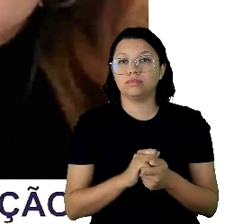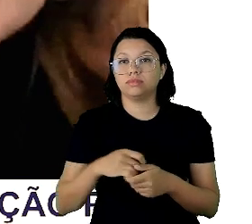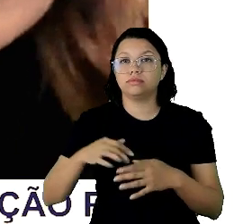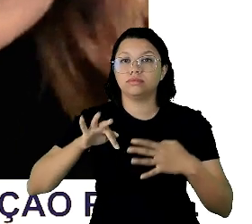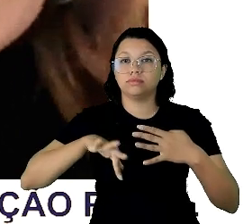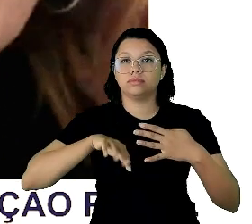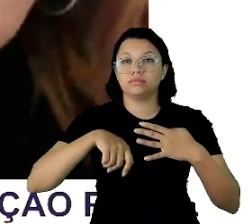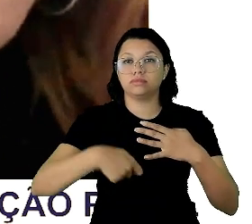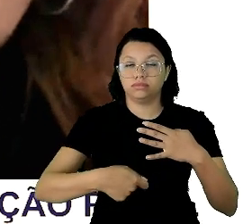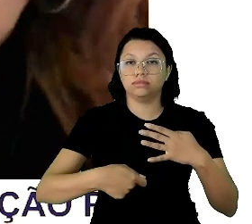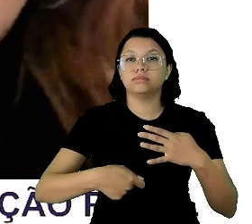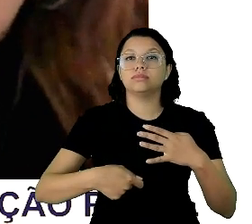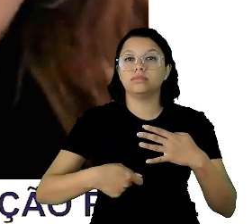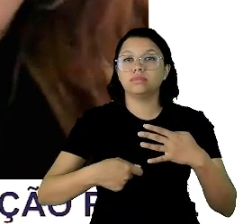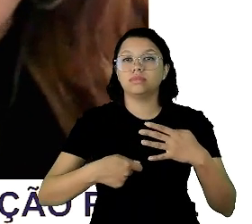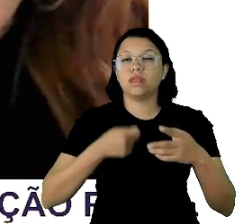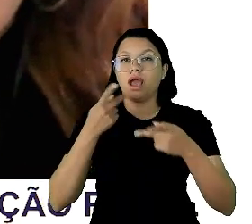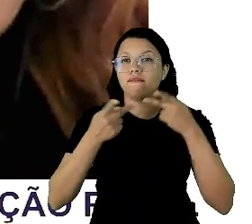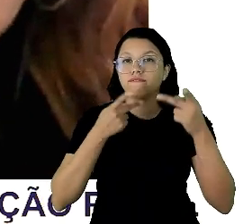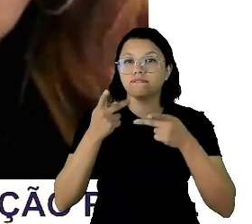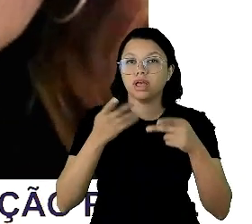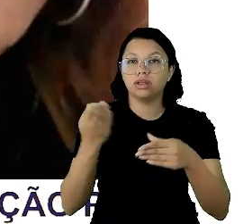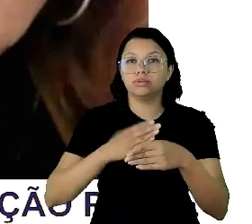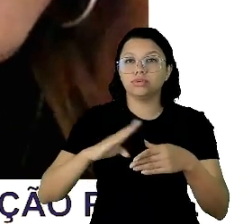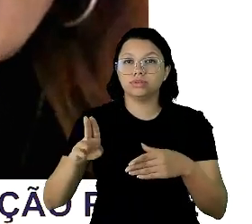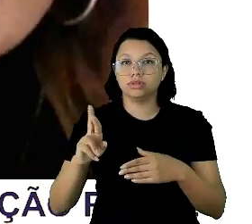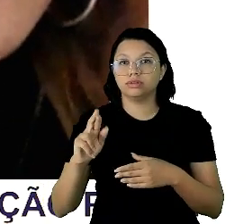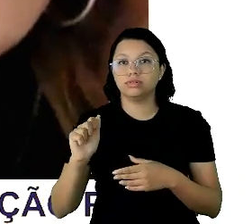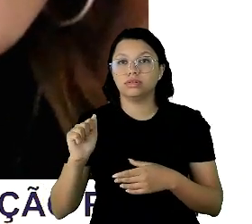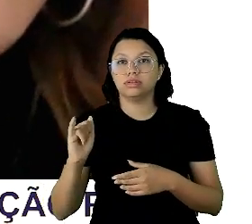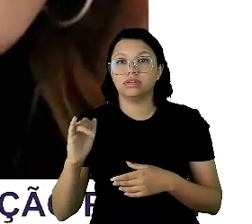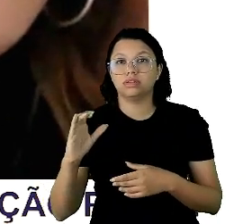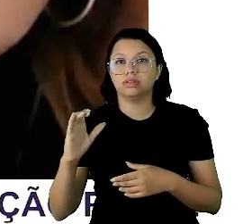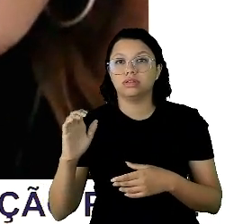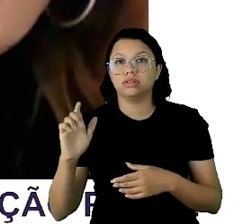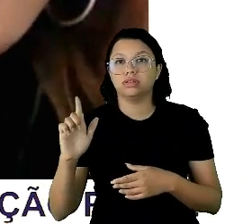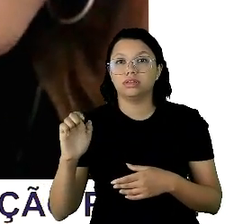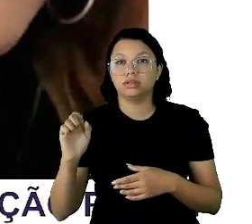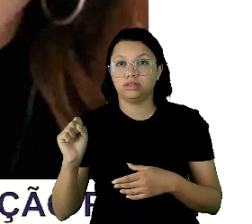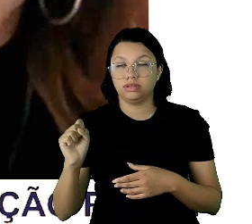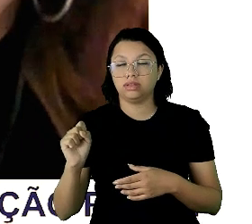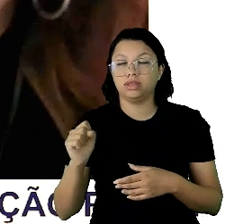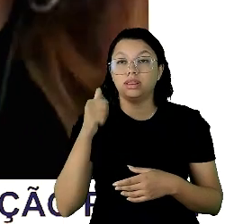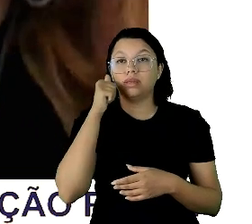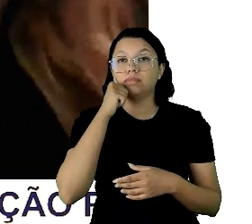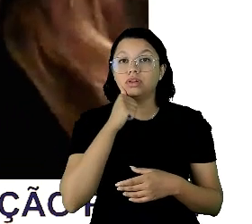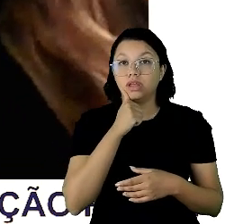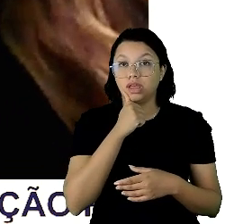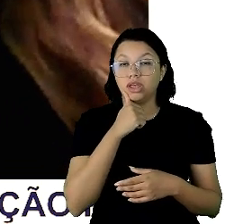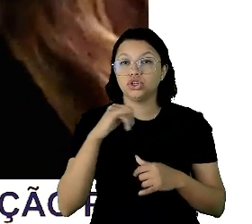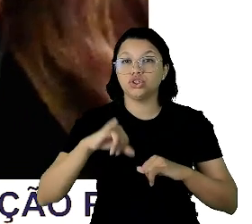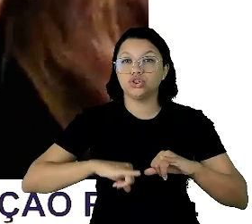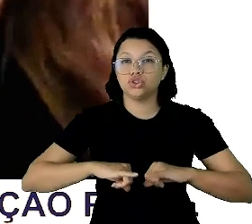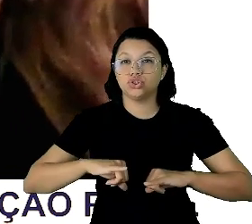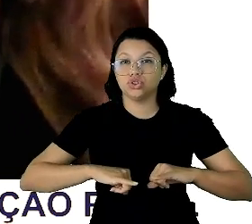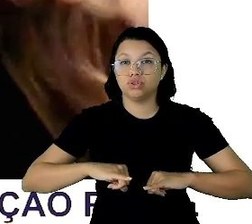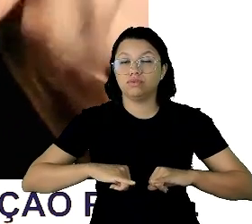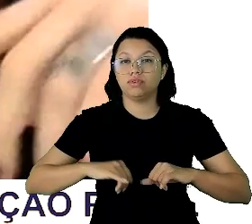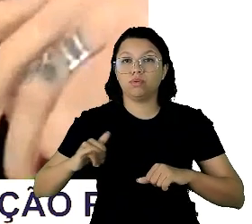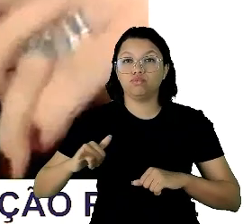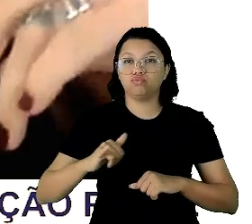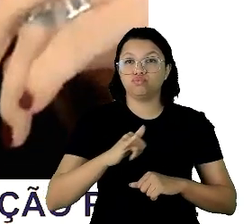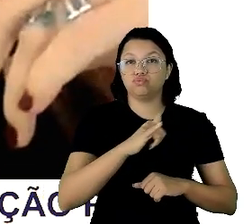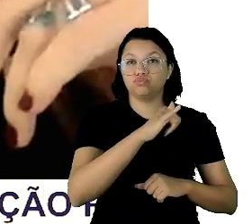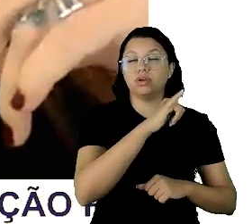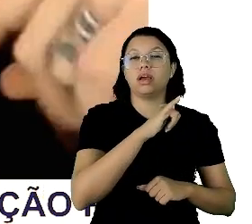depoimentos do processo da Raicler, que é esse processo da moça que sofreu assédio no avião, eu li, ela me deu a sentença para eu